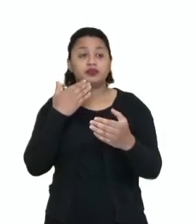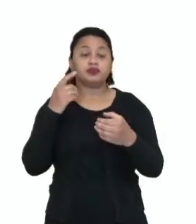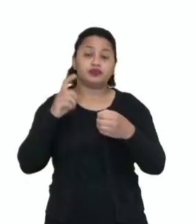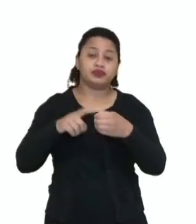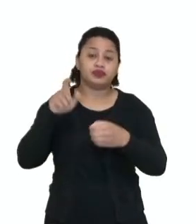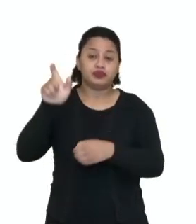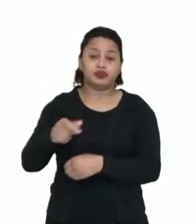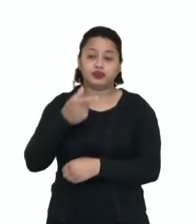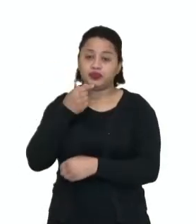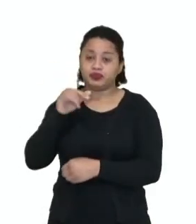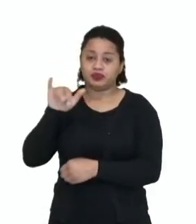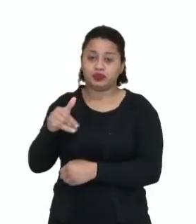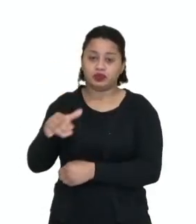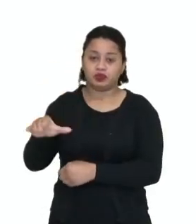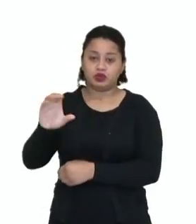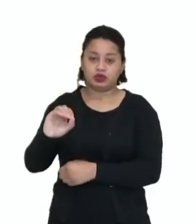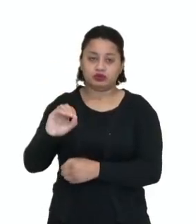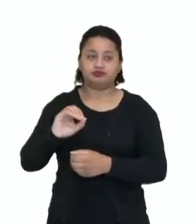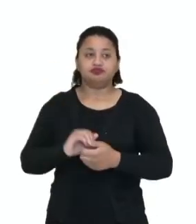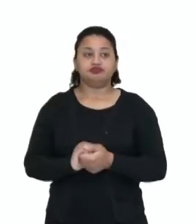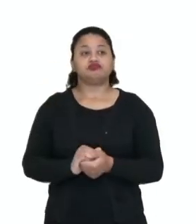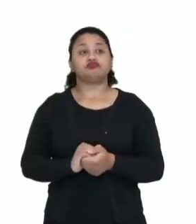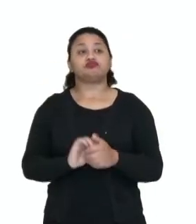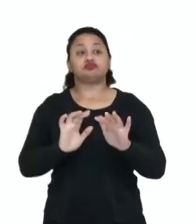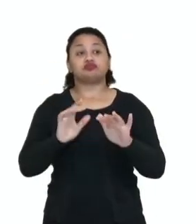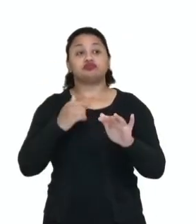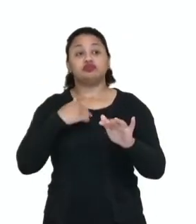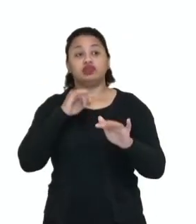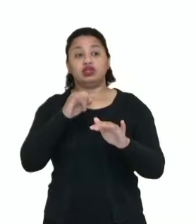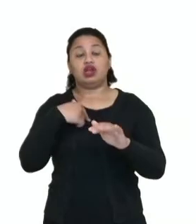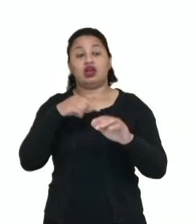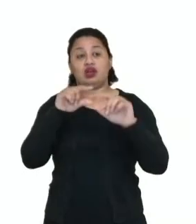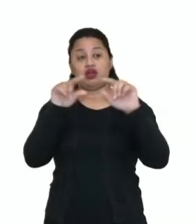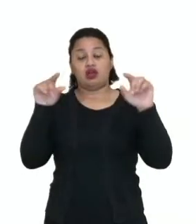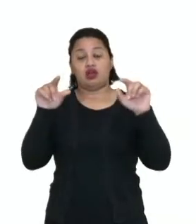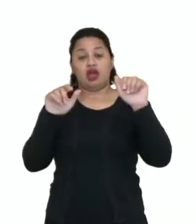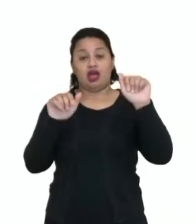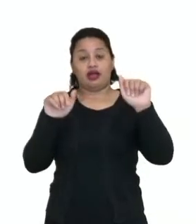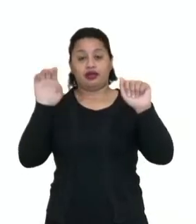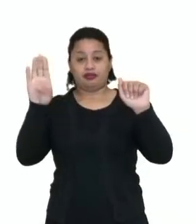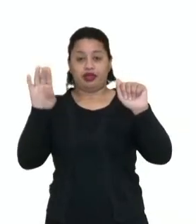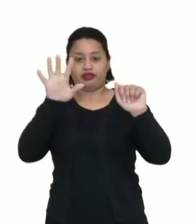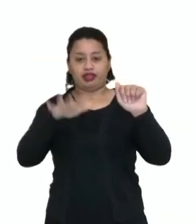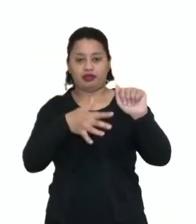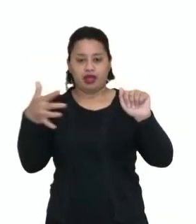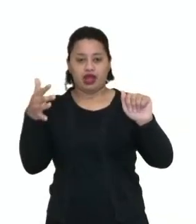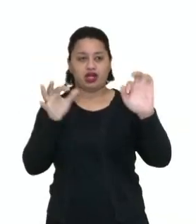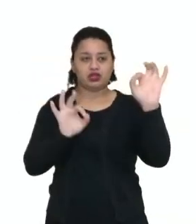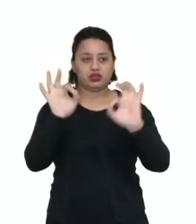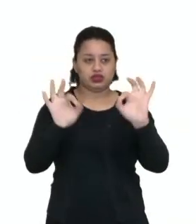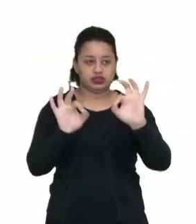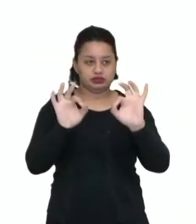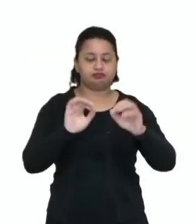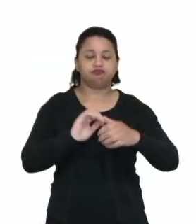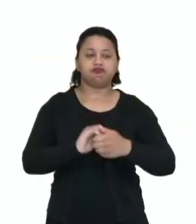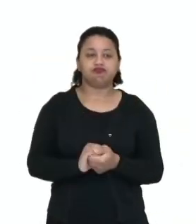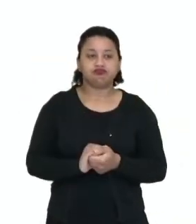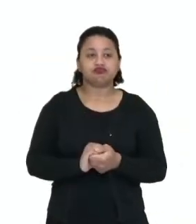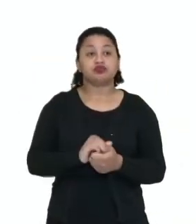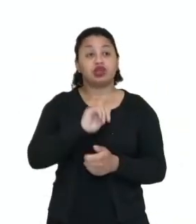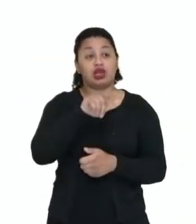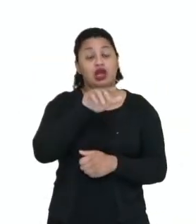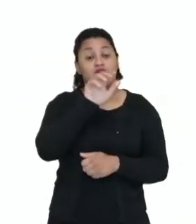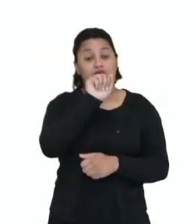tá? 5 consultas no plano A, trocando aqui ó, o C por 5, ele vai gastar R$240. No